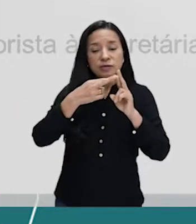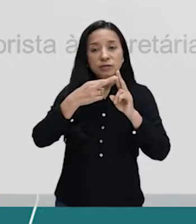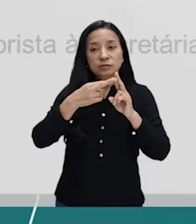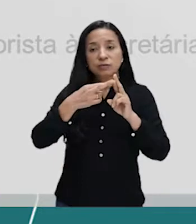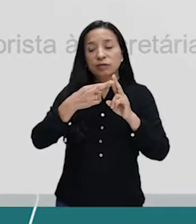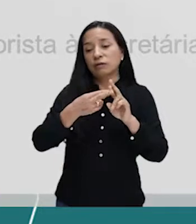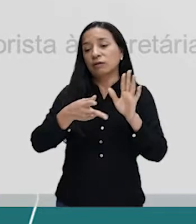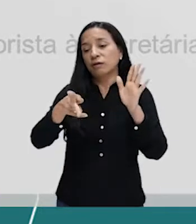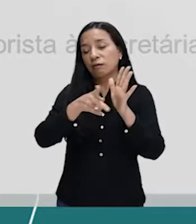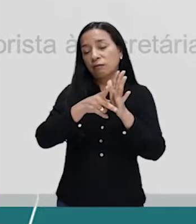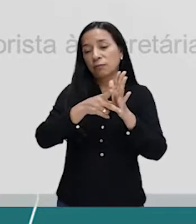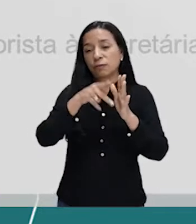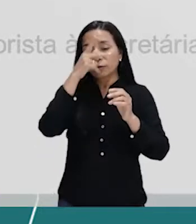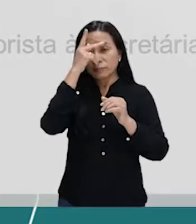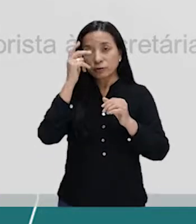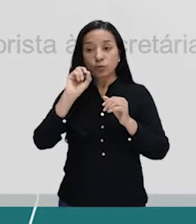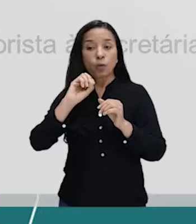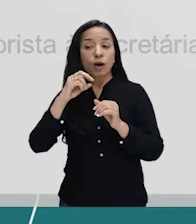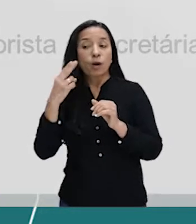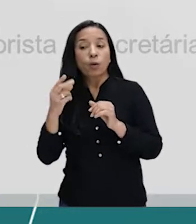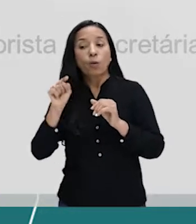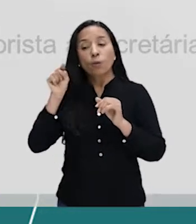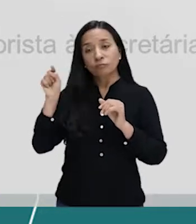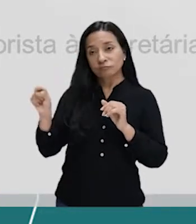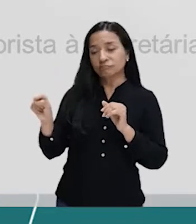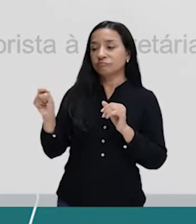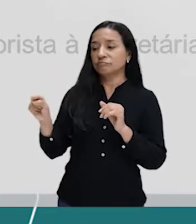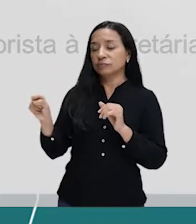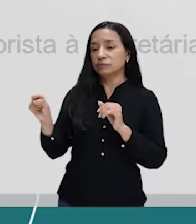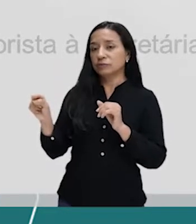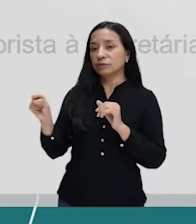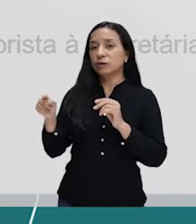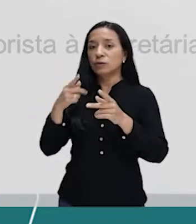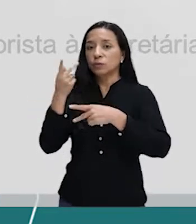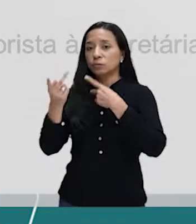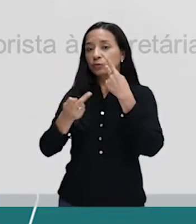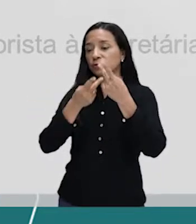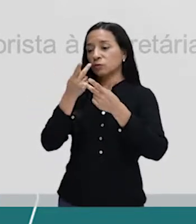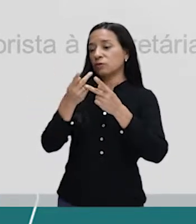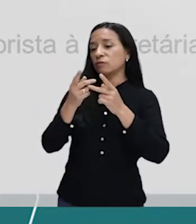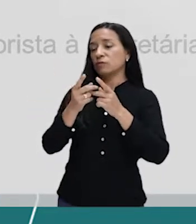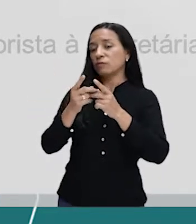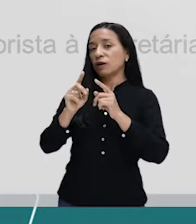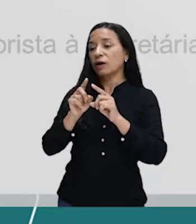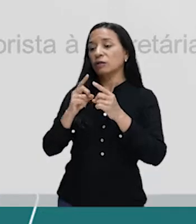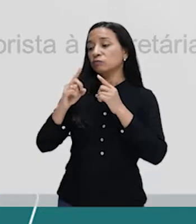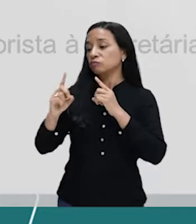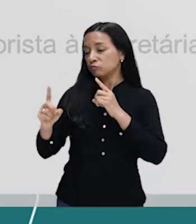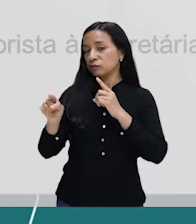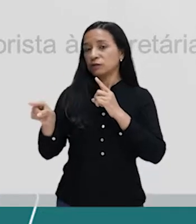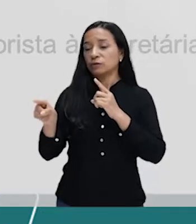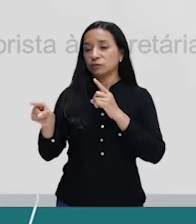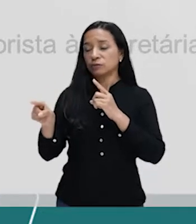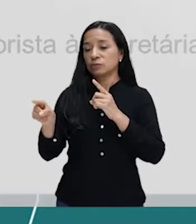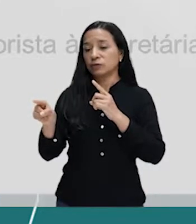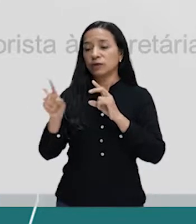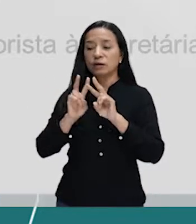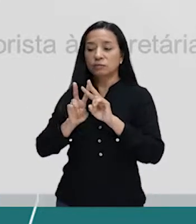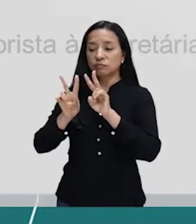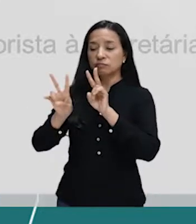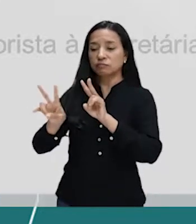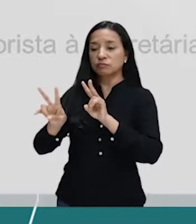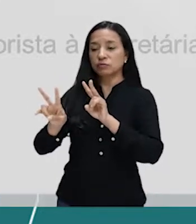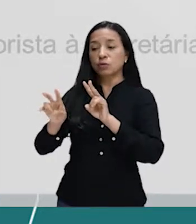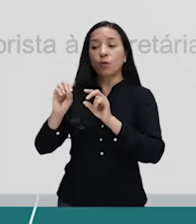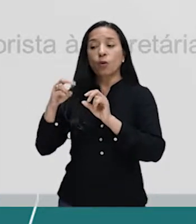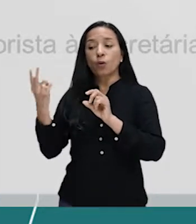pessoa ou quando eu estou me referindo a ela, né? Quando eu falo diretamente com ela ou quando eu falo dela, quando eu me refiro a ela,